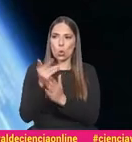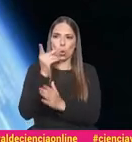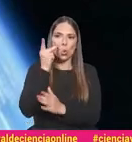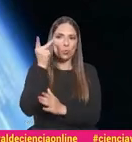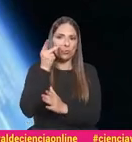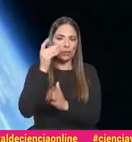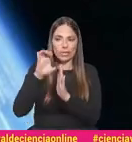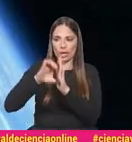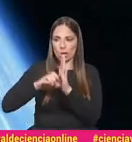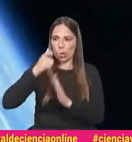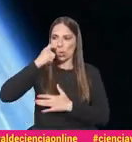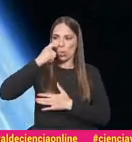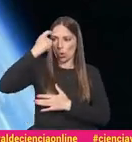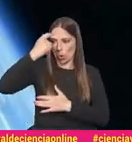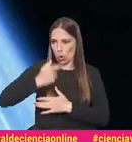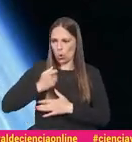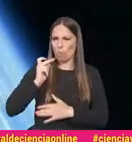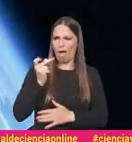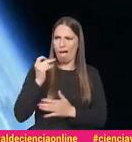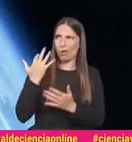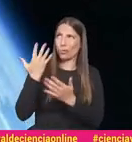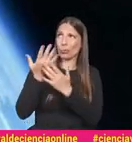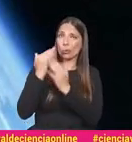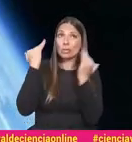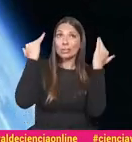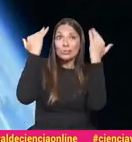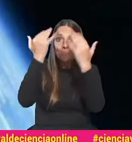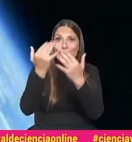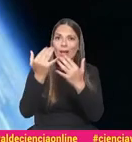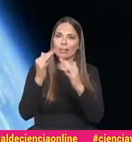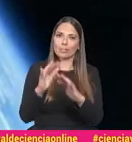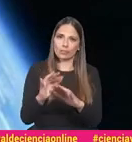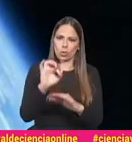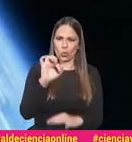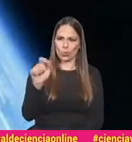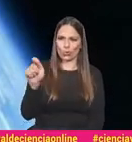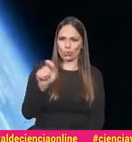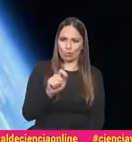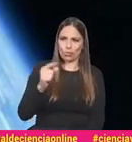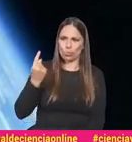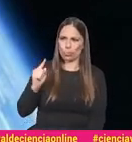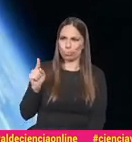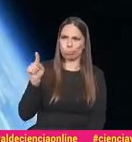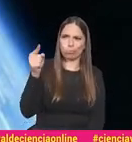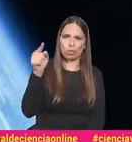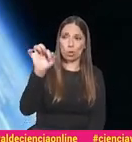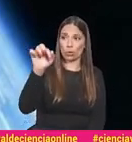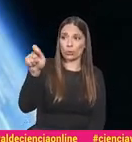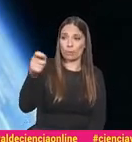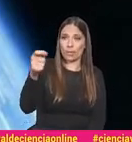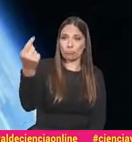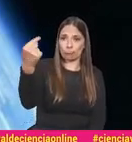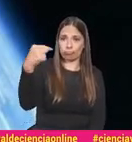vida a um corpo humano durante anos no espaço. São 8 meses de viagem para lá, 8 para cá, e tem